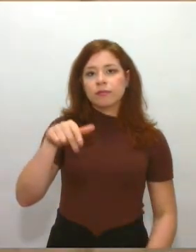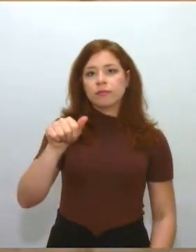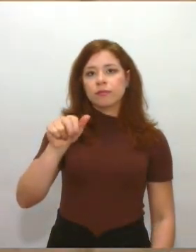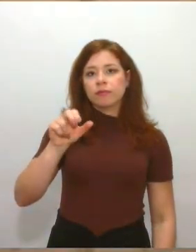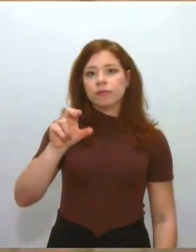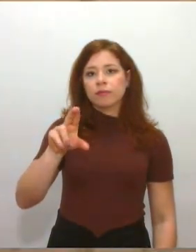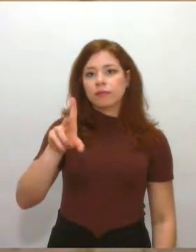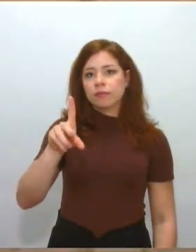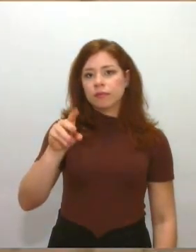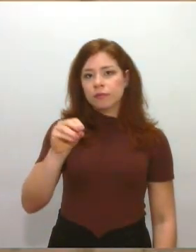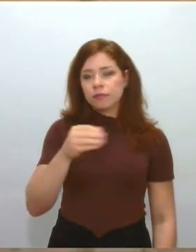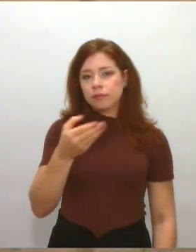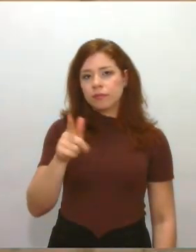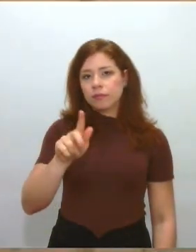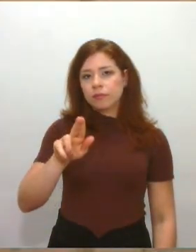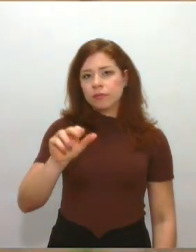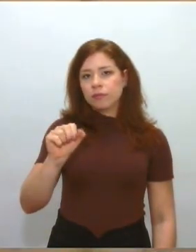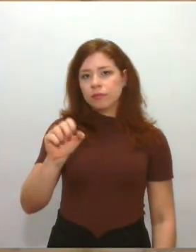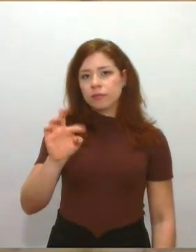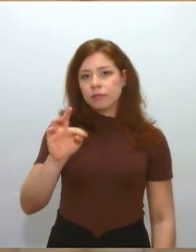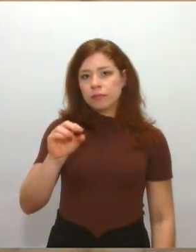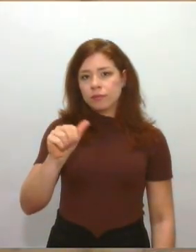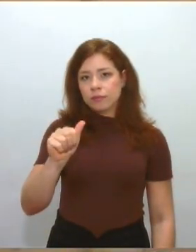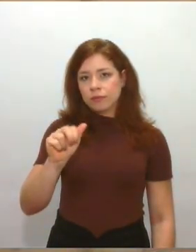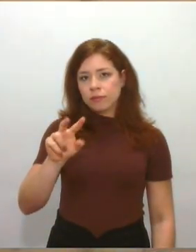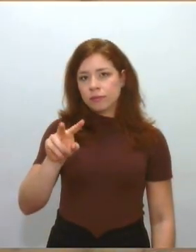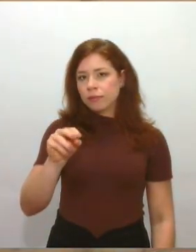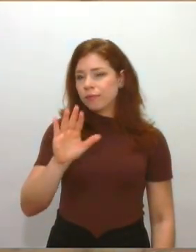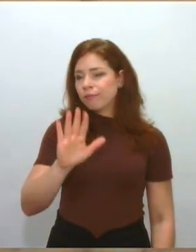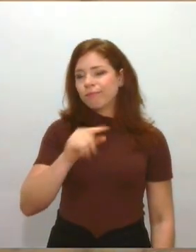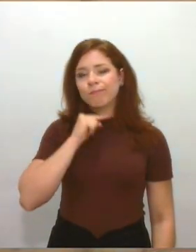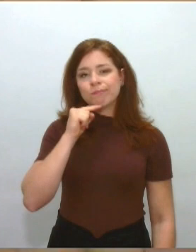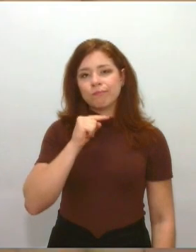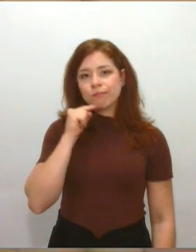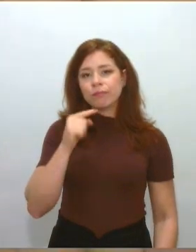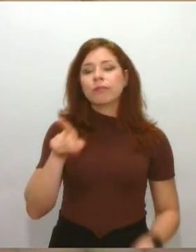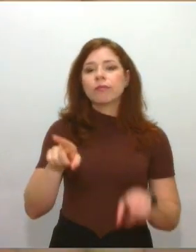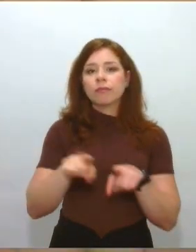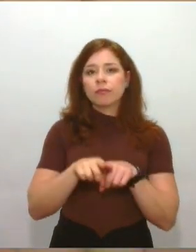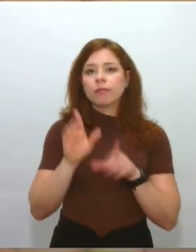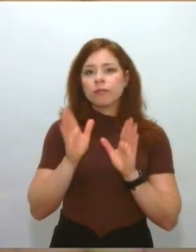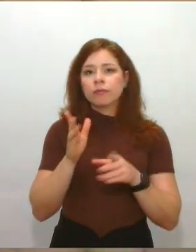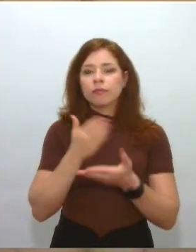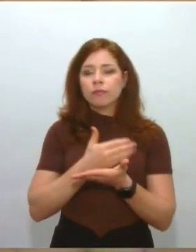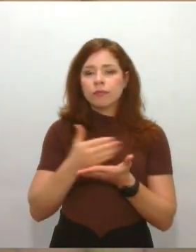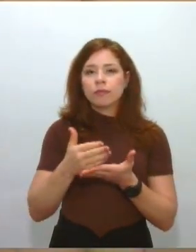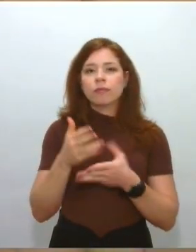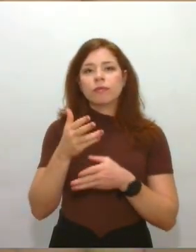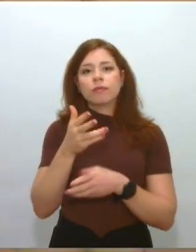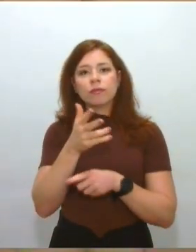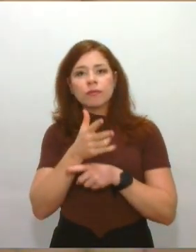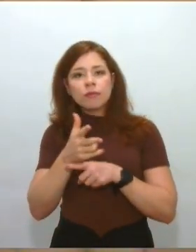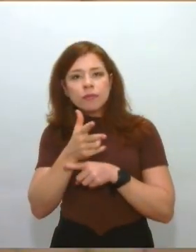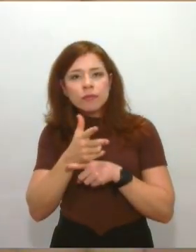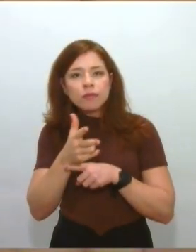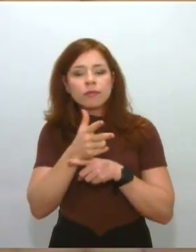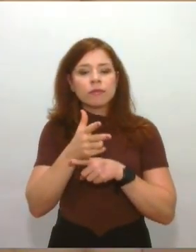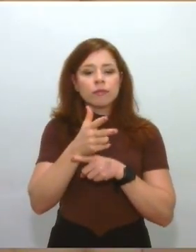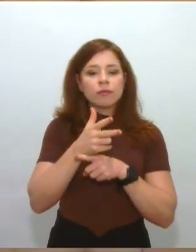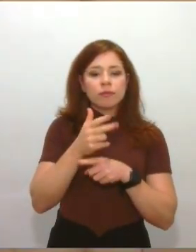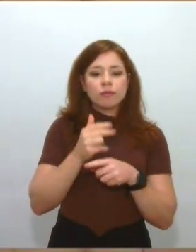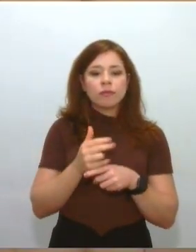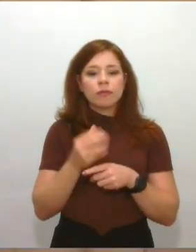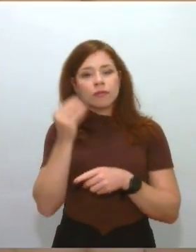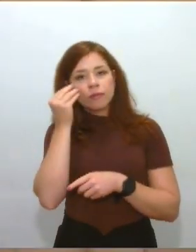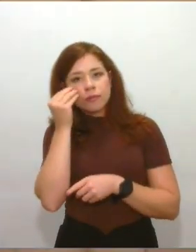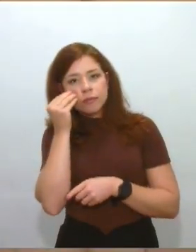aí já tinha começado também as gravações com uma perspectiva de talvez ganhar algum edital ou